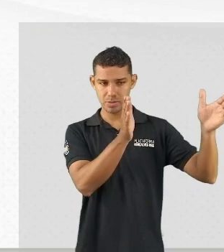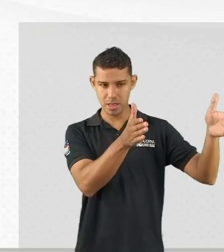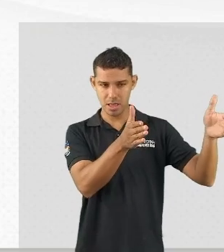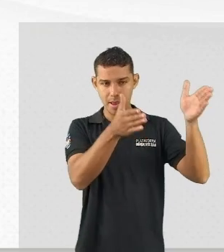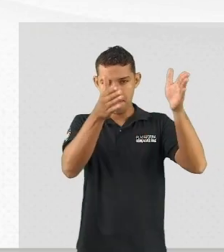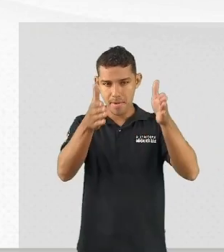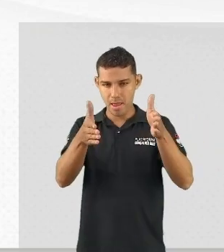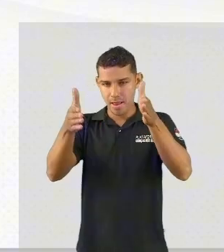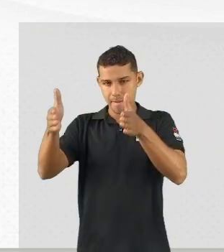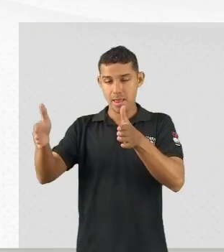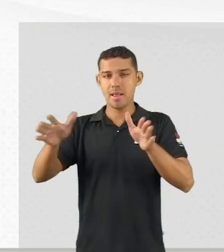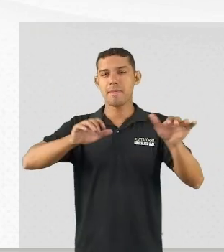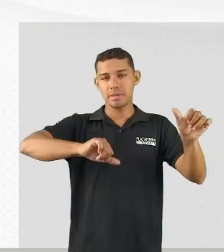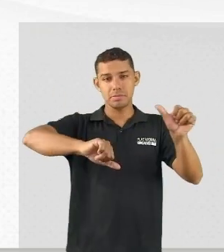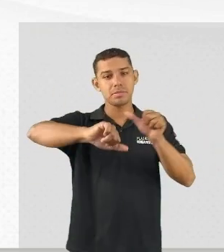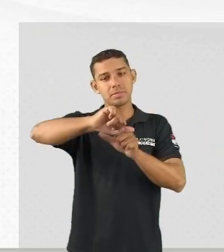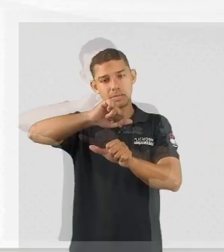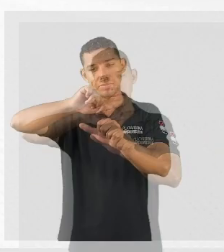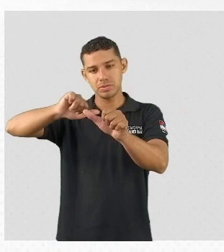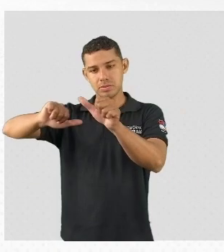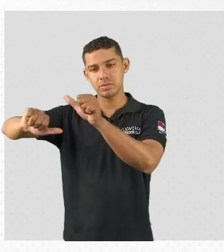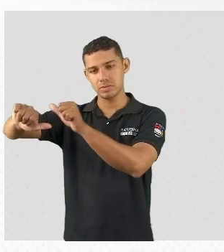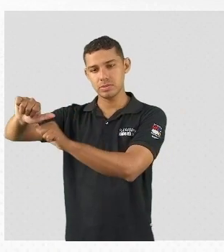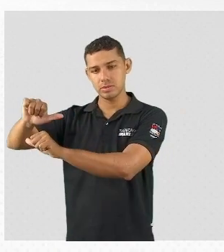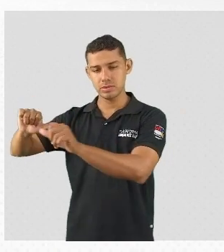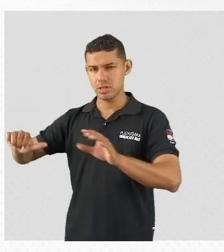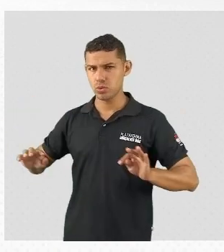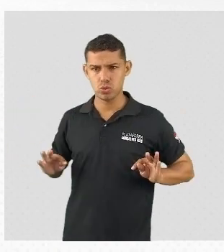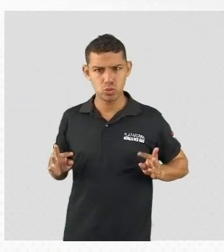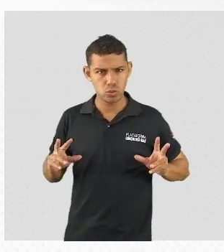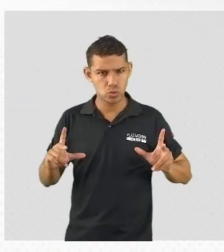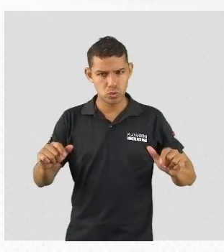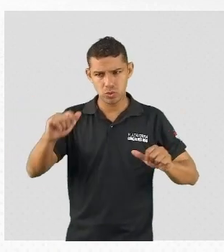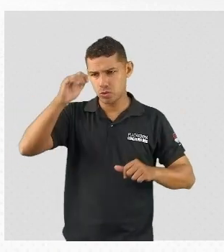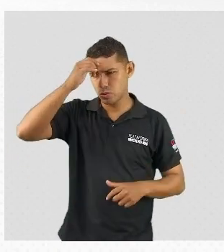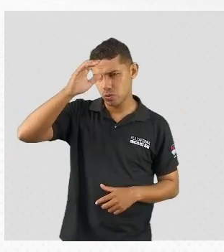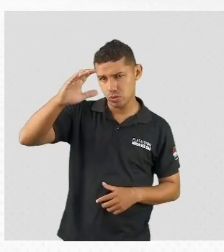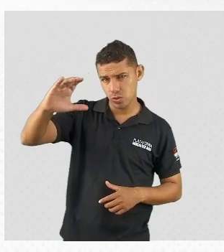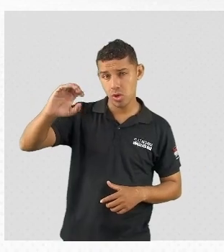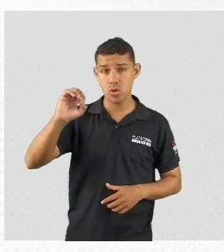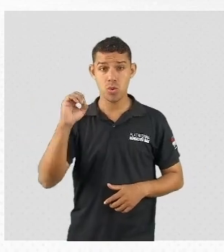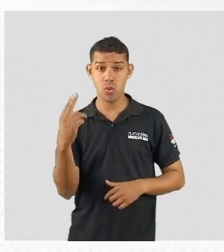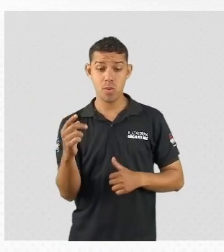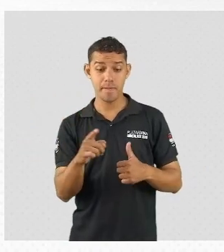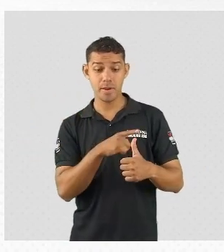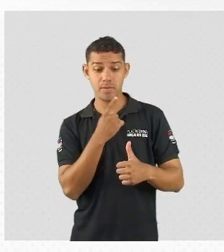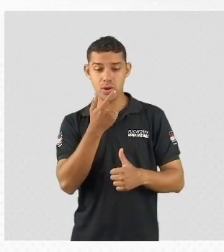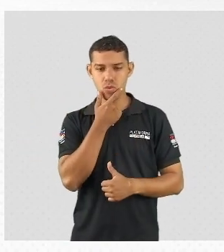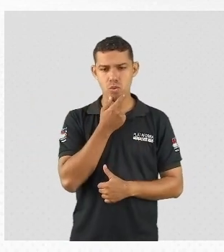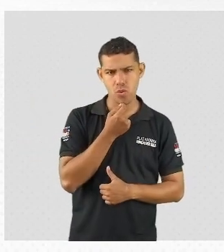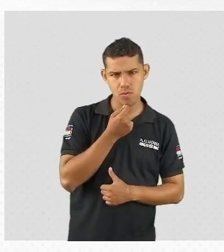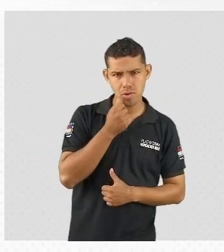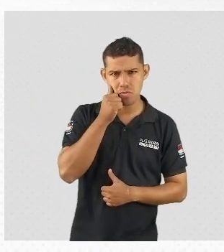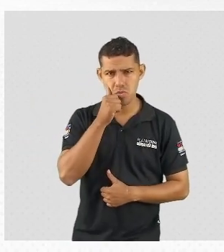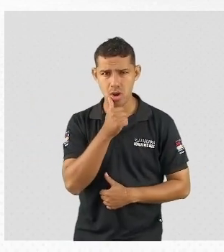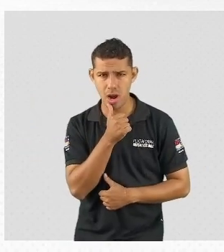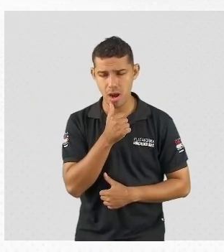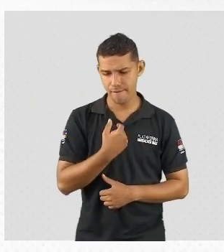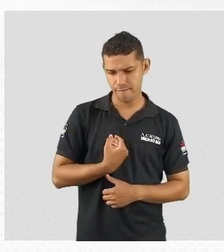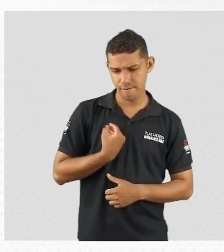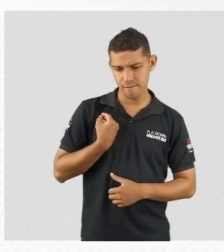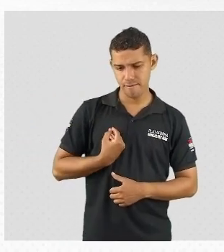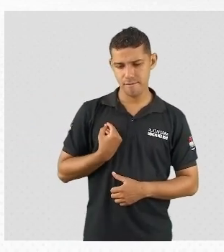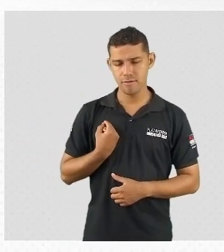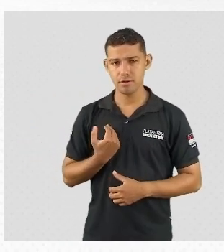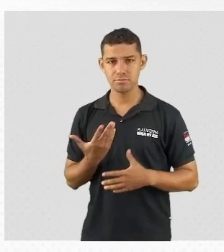tem mudanças. Nem todas as culturas, nem todos os primeiros homens, mulheres,